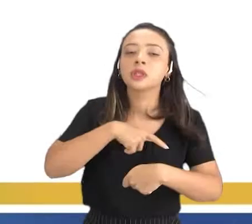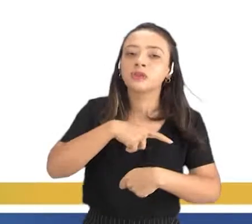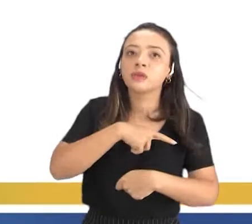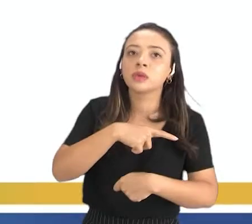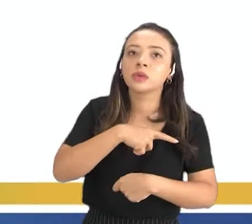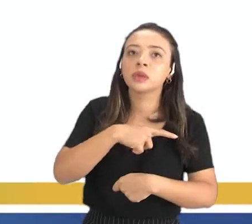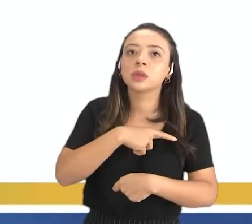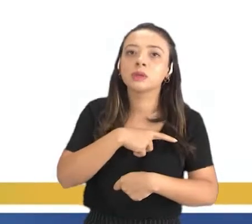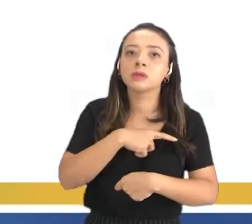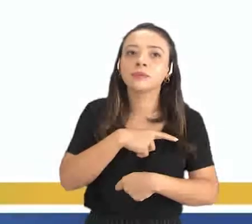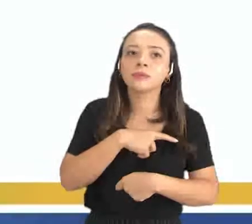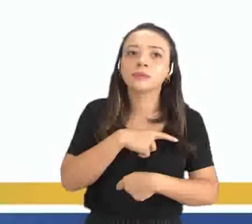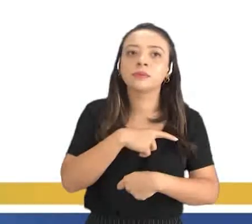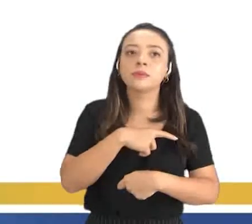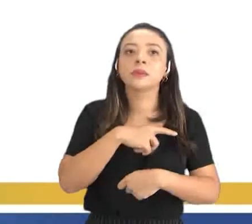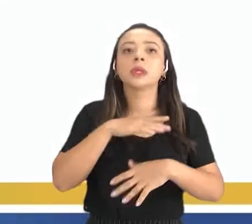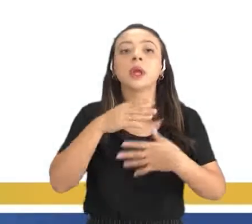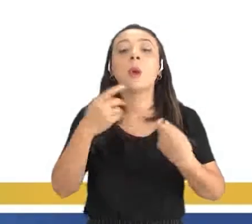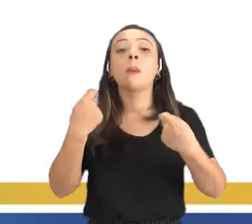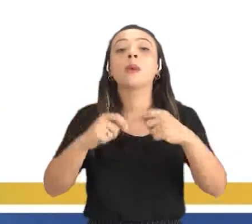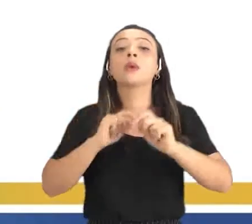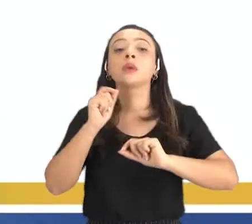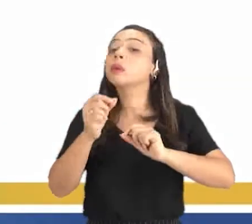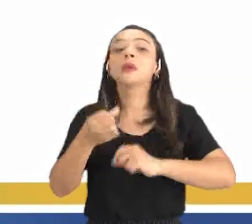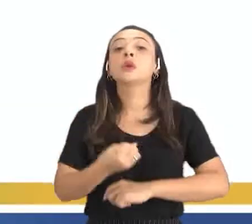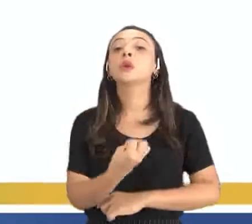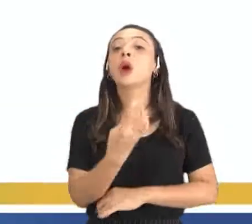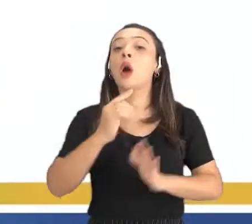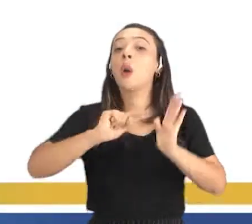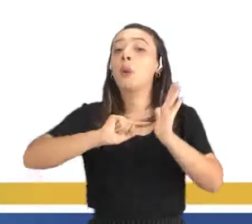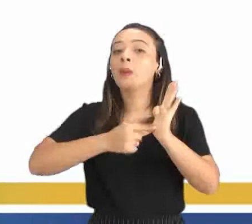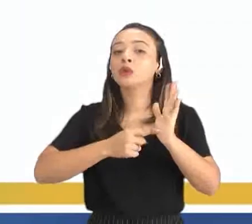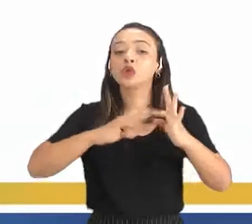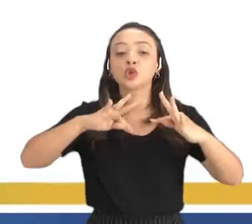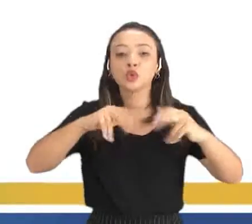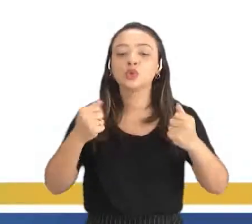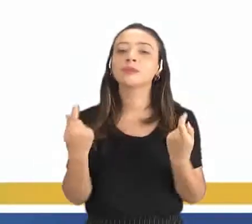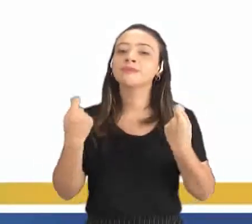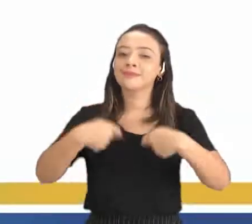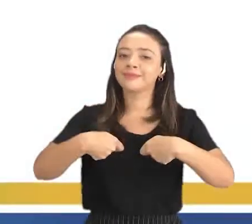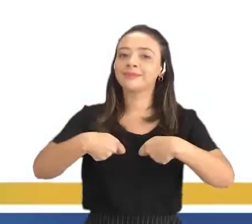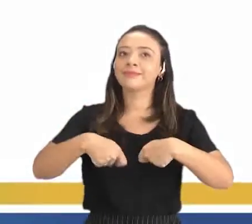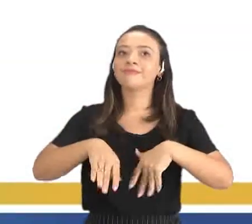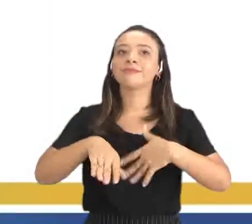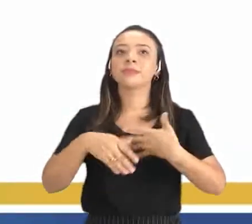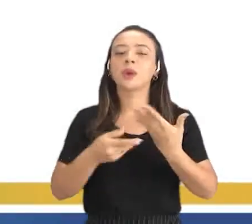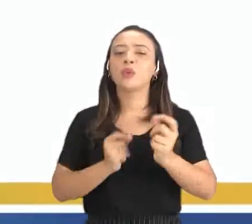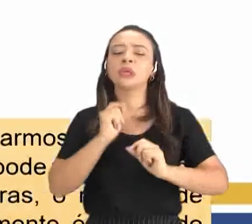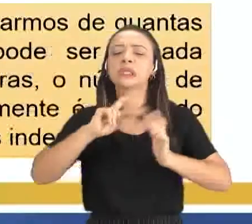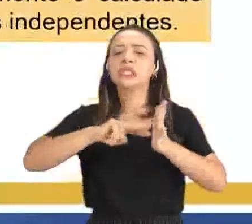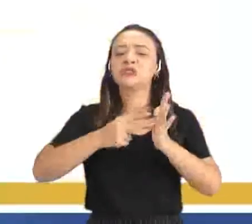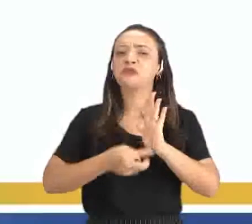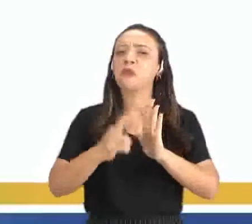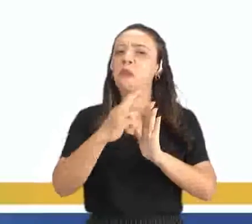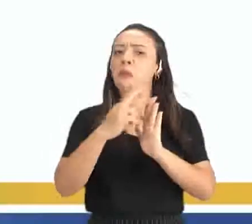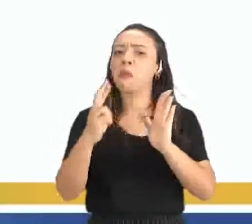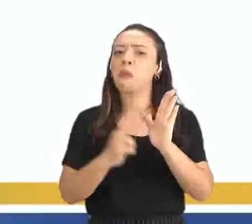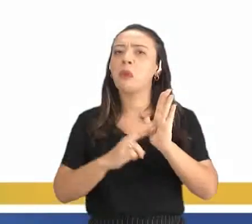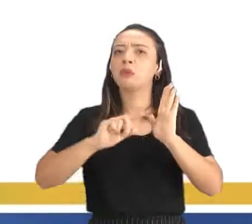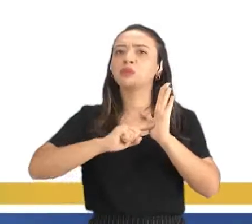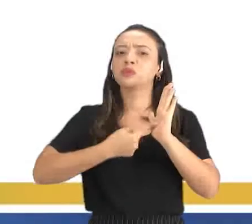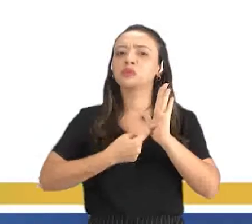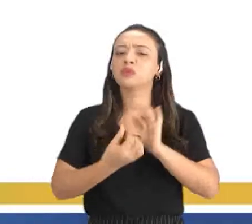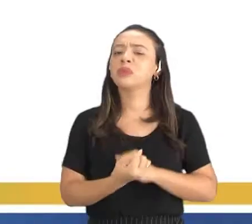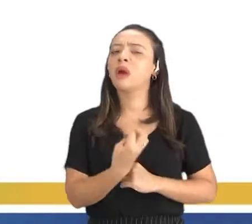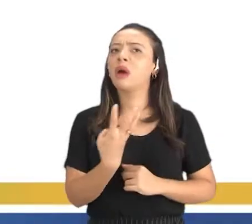tomadas simultaneamente, basta calcular o produto dessas possibilidades. Então, o que é esse princípio multiplicativo